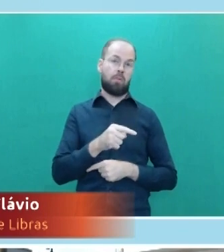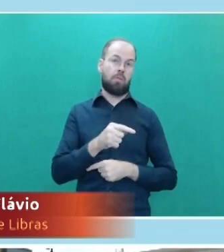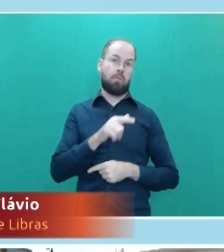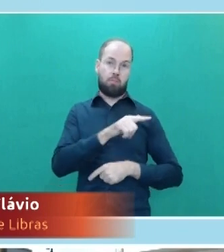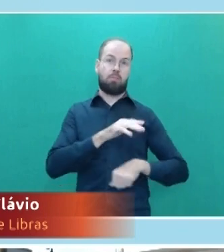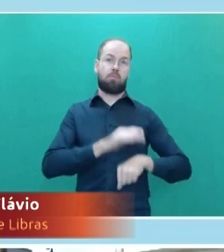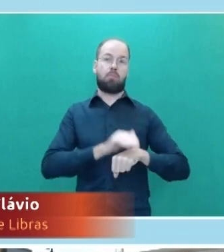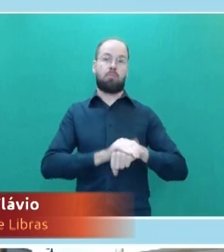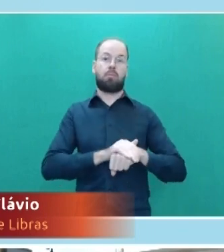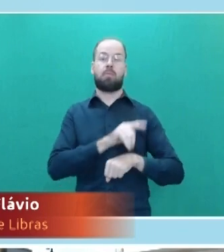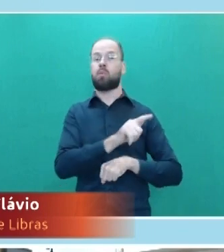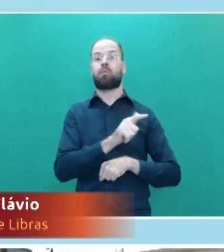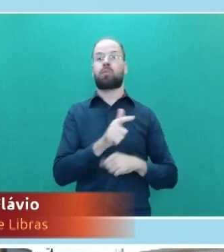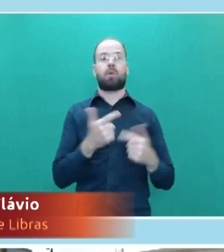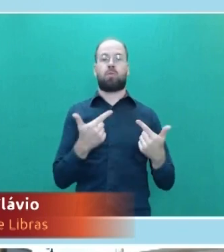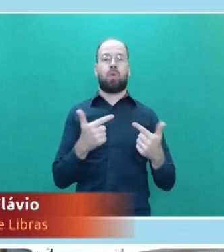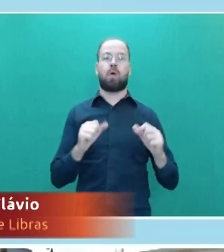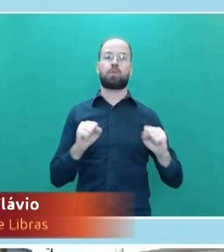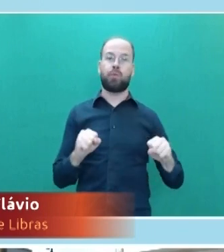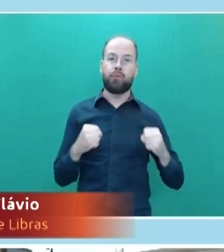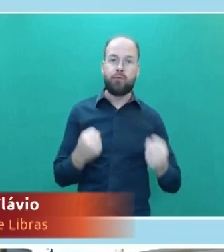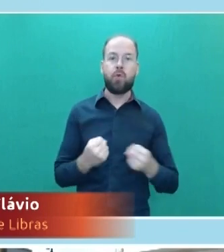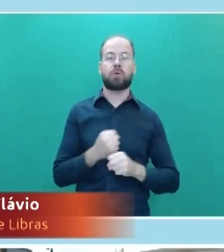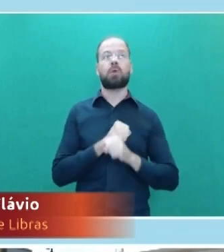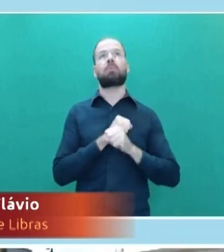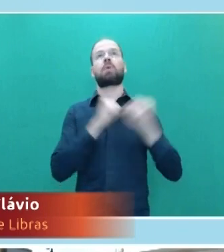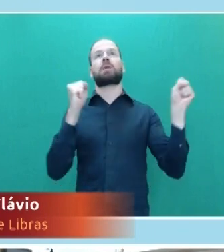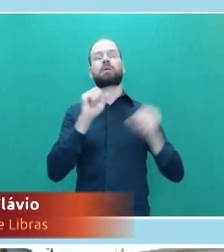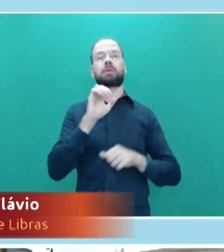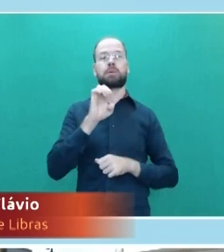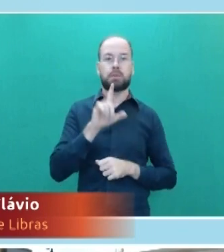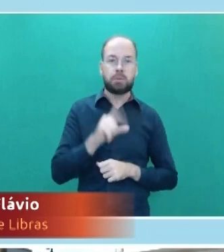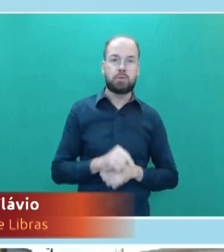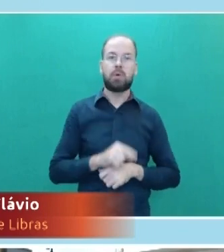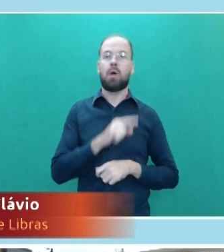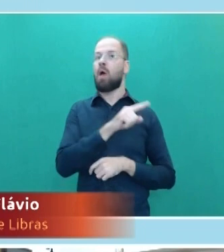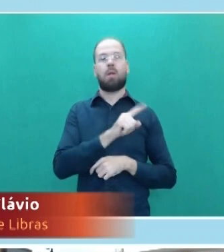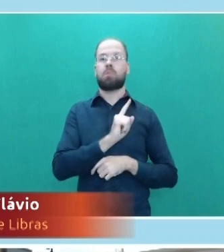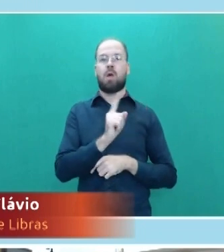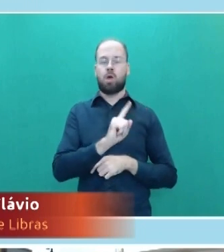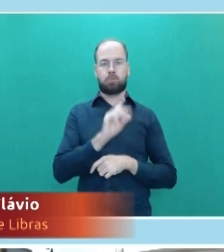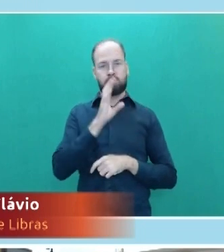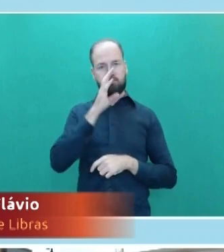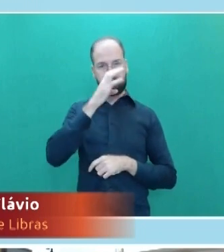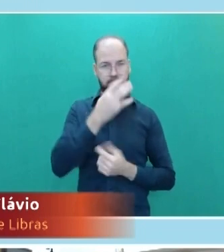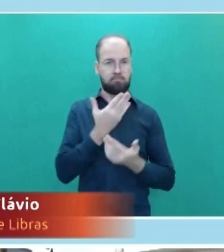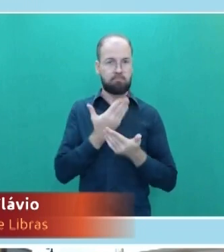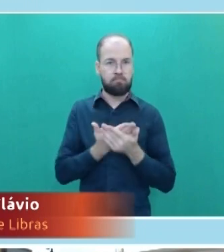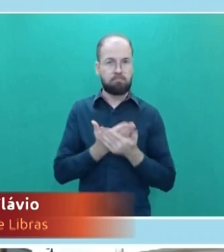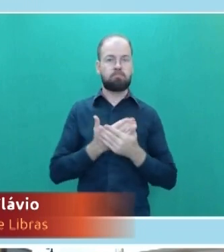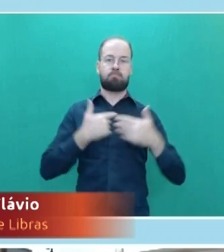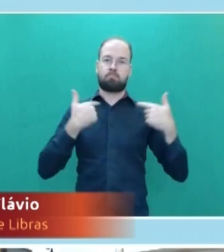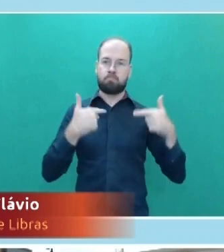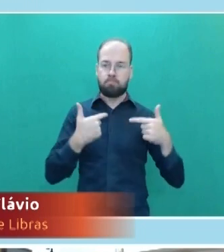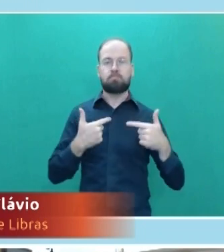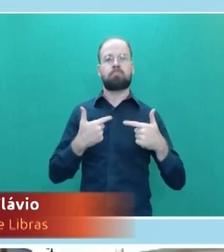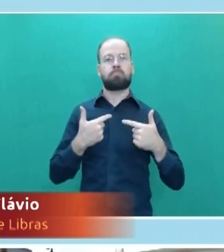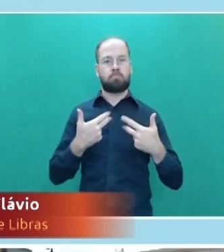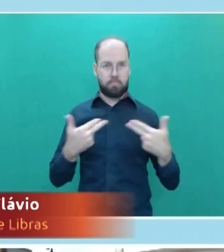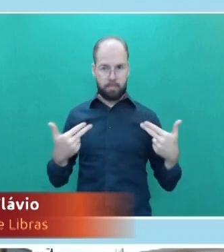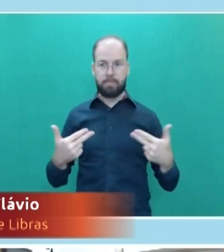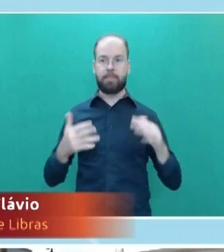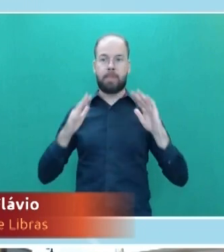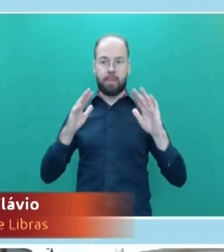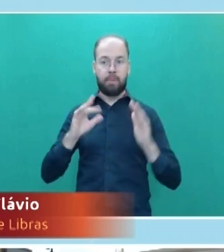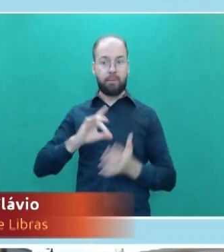quem não se esforça, quem não acorda mais cedo, quem não investe mais. E a lógica, na verdade, é perceber que